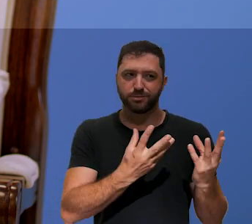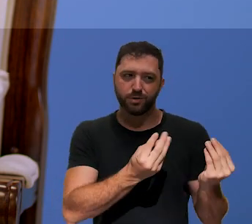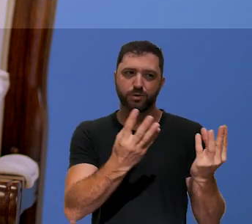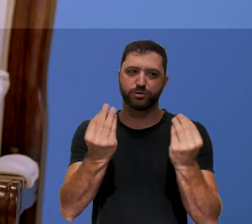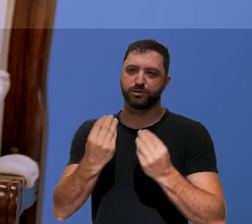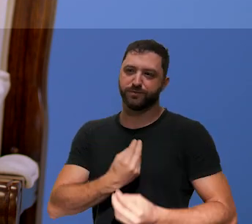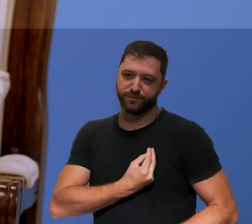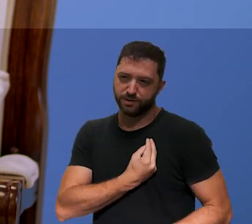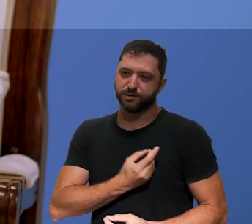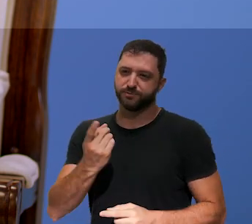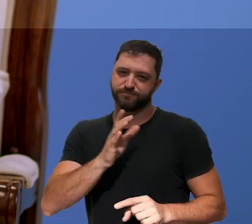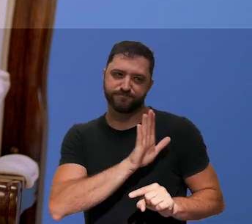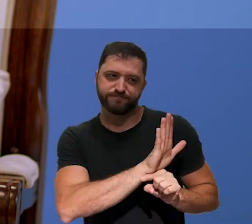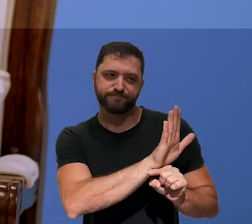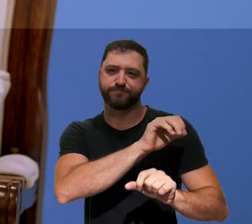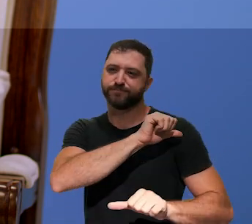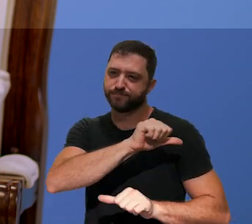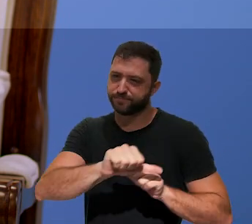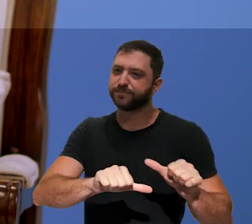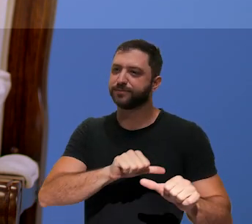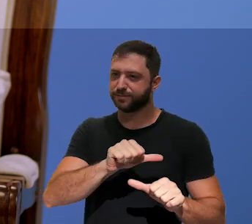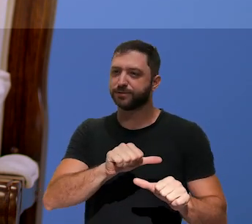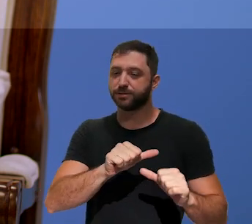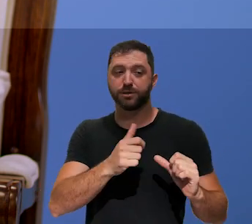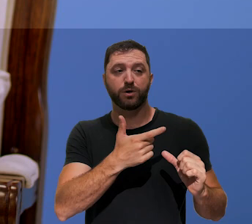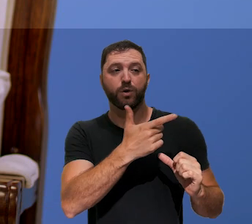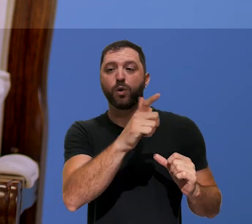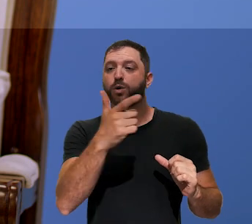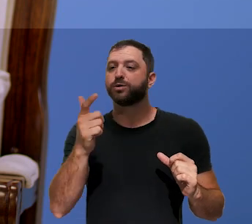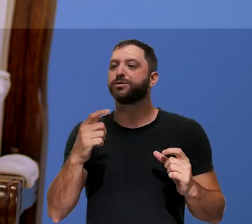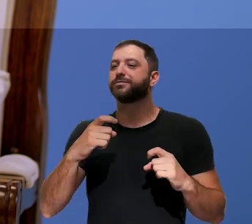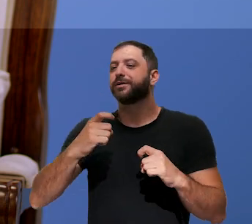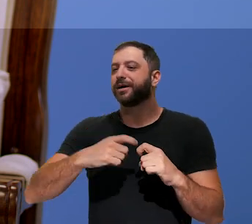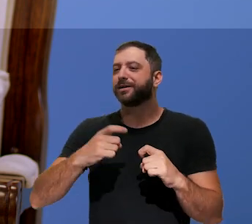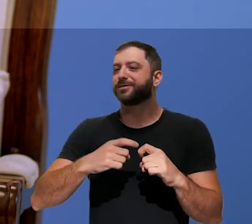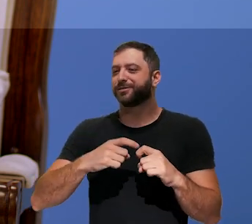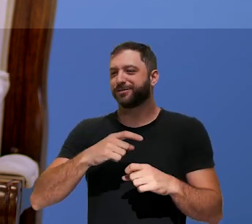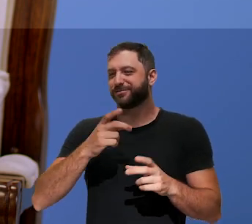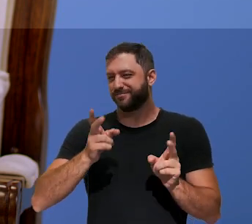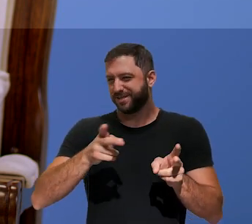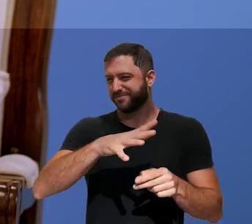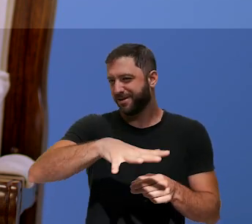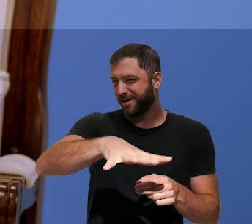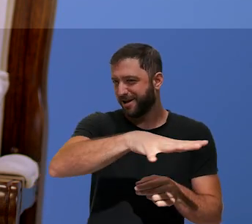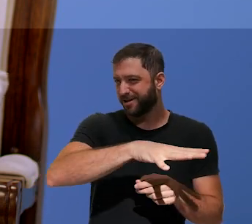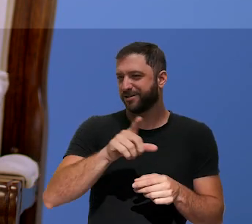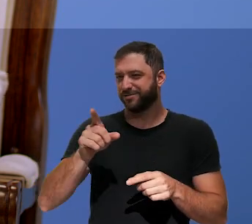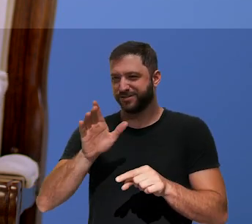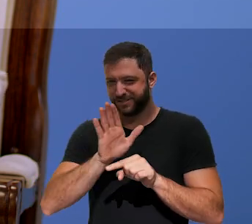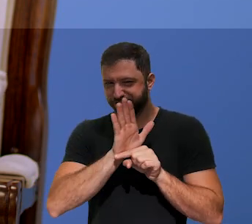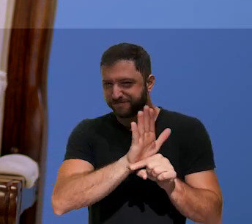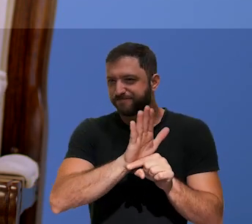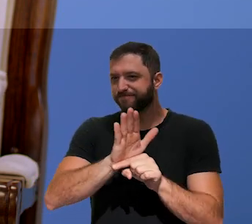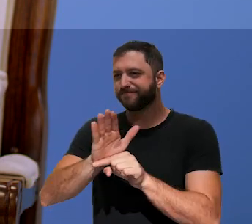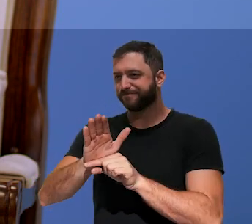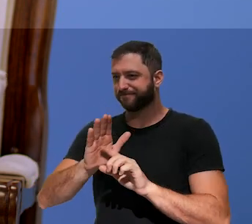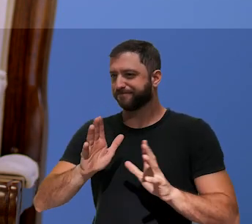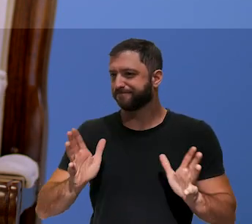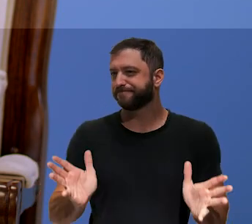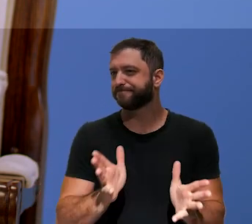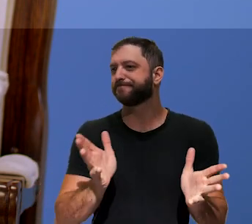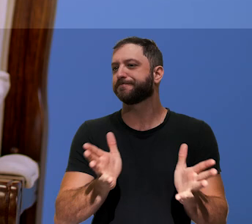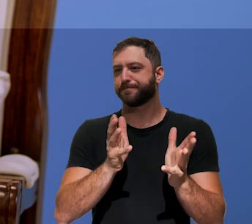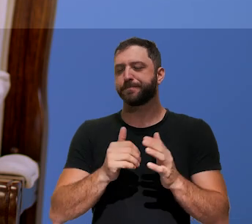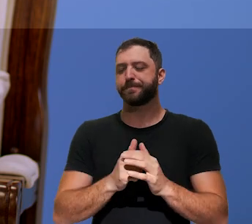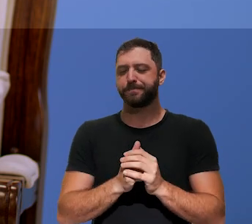você carrega, que você tem transformado tantas vidas, e até para a gente inspirar os médicos, os